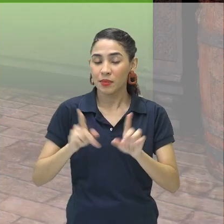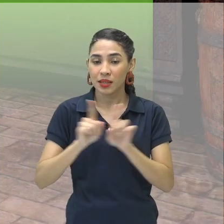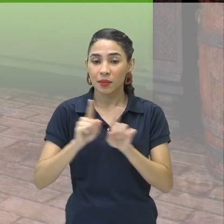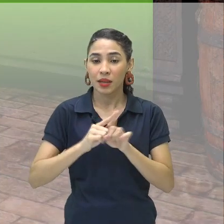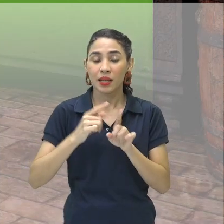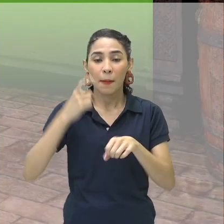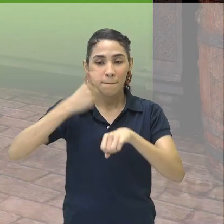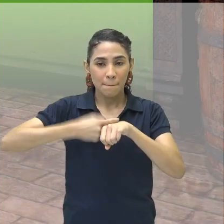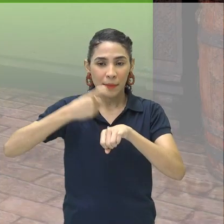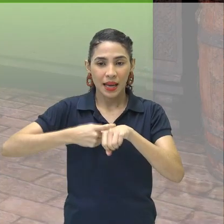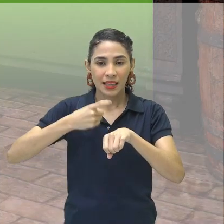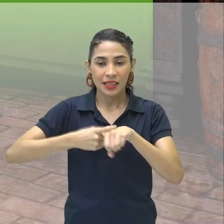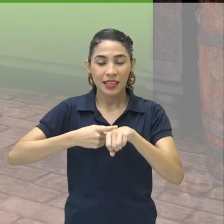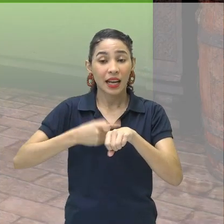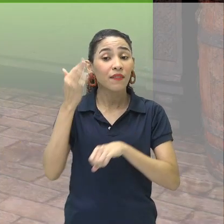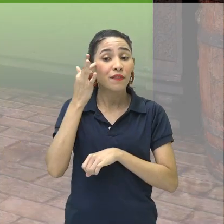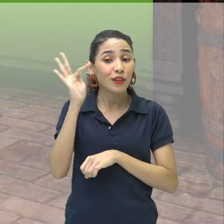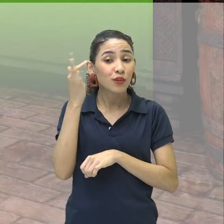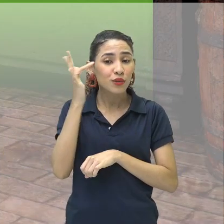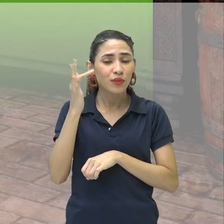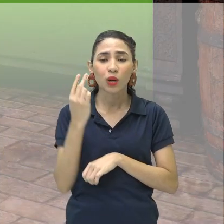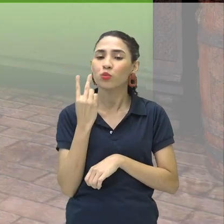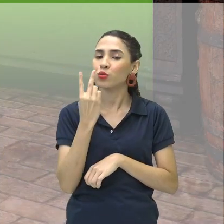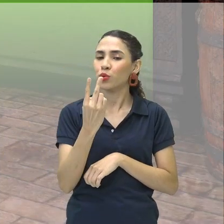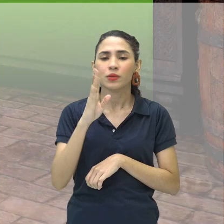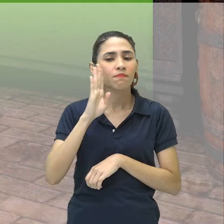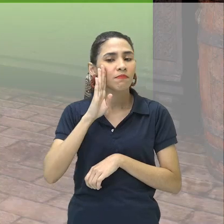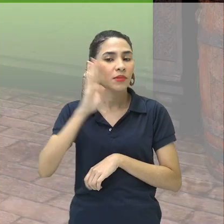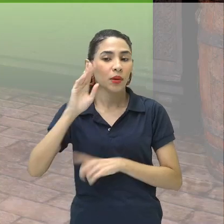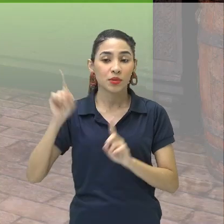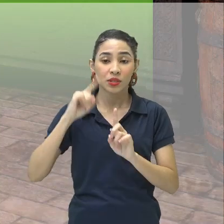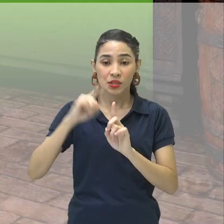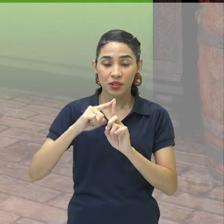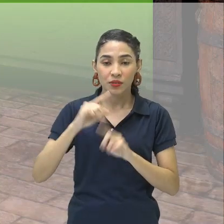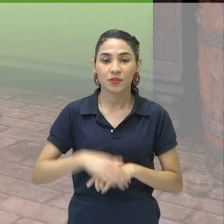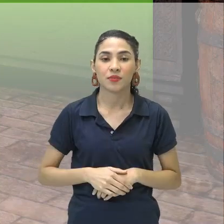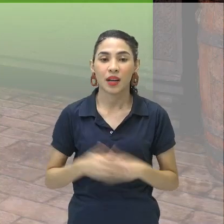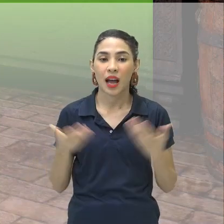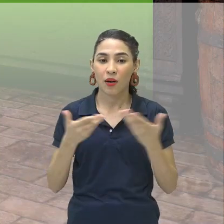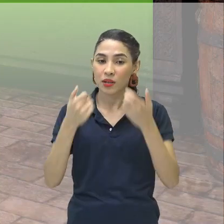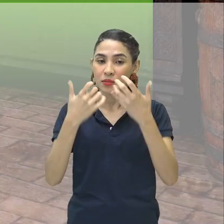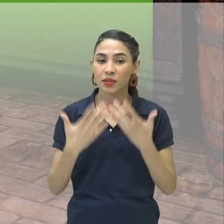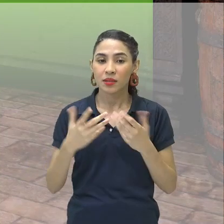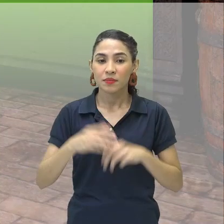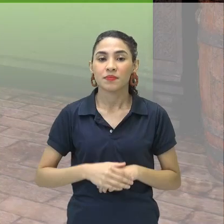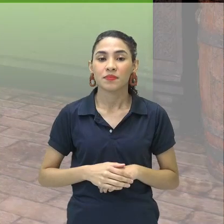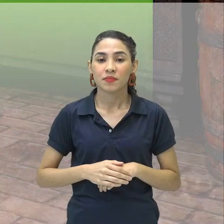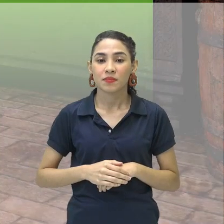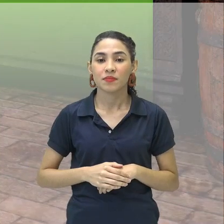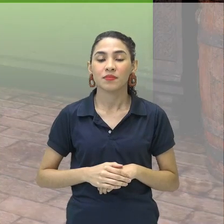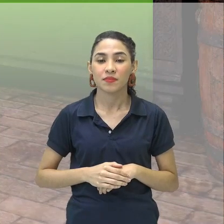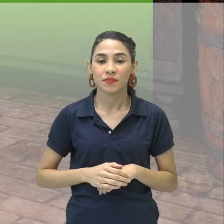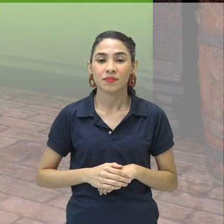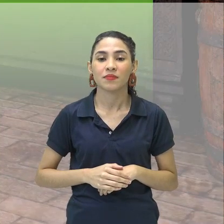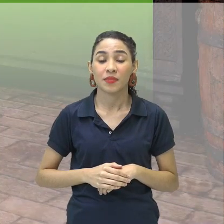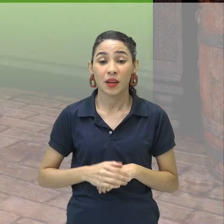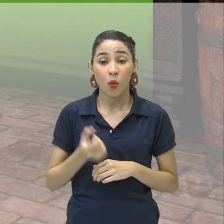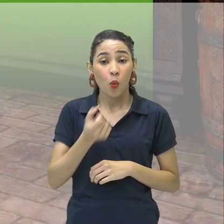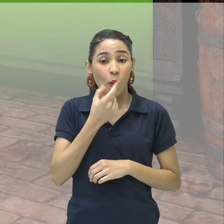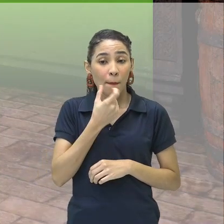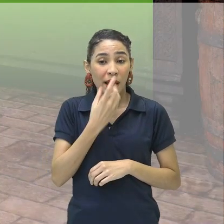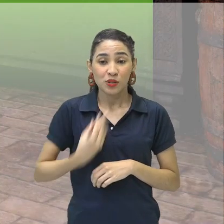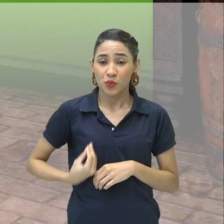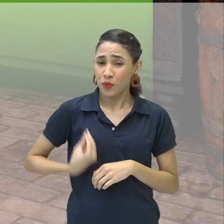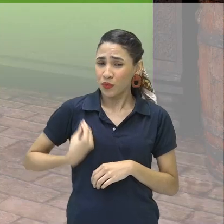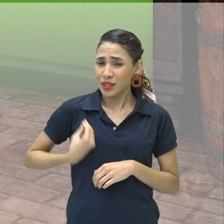Então, eram esses dois os principais objetivos. E o primeiro deles que a gente vai falar é o elixir da longa vida, a fim